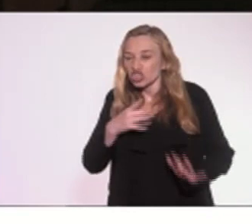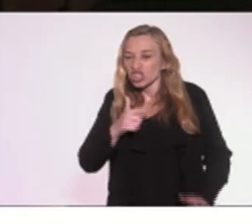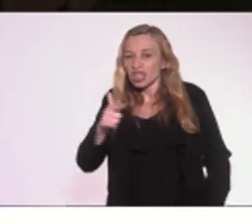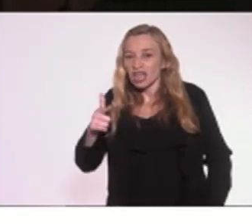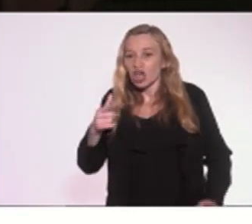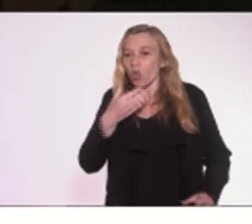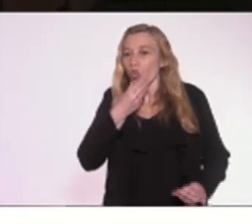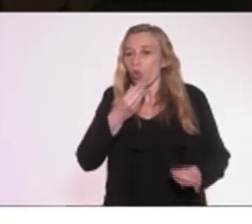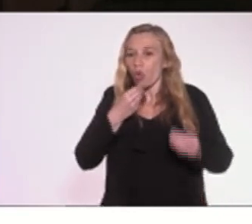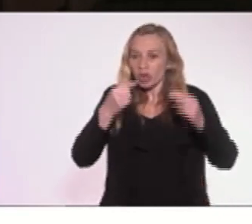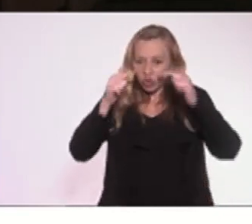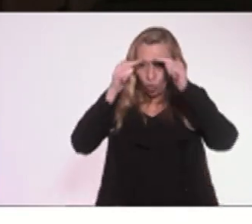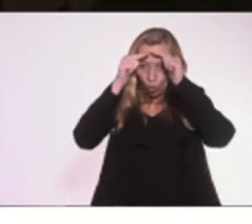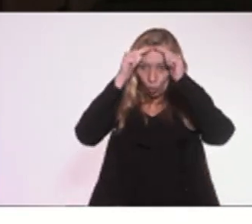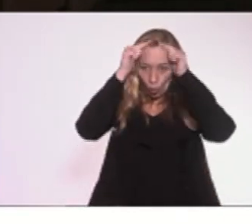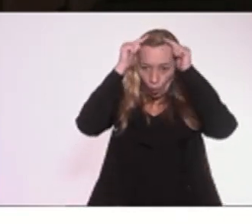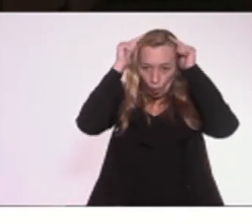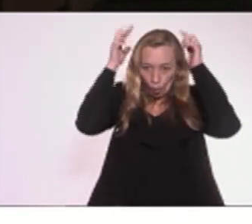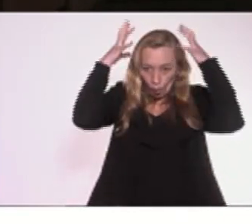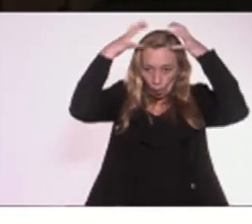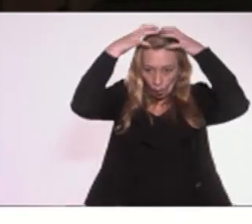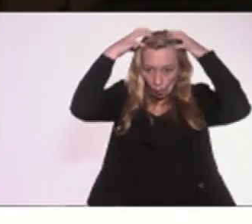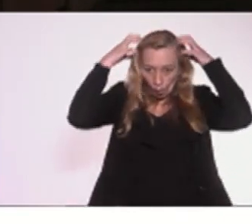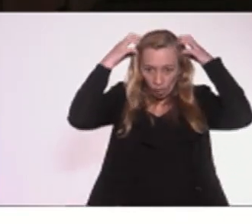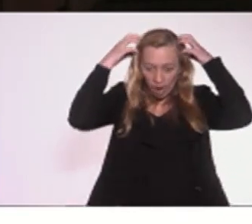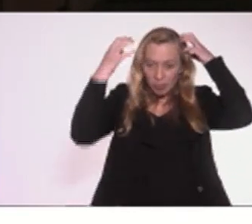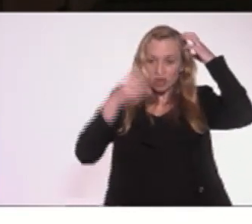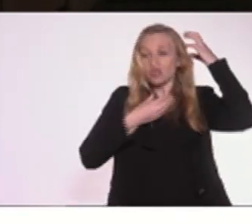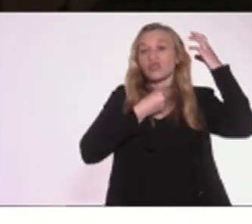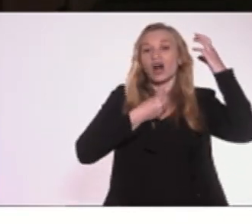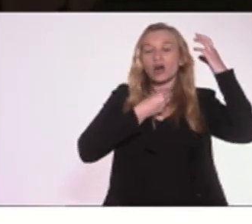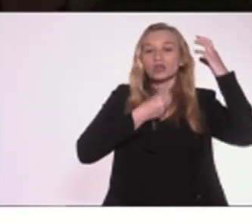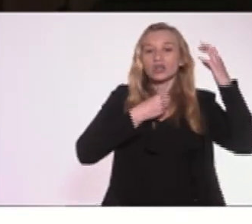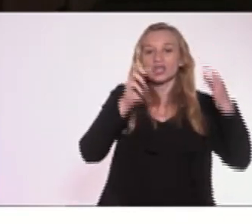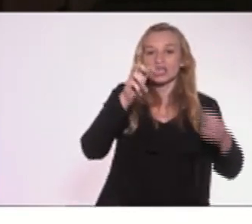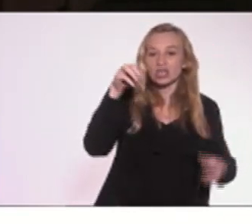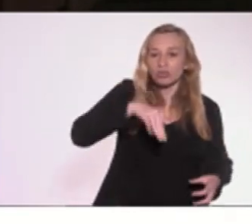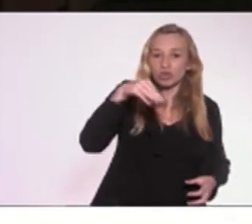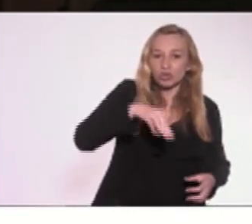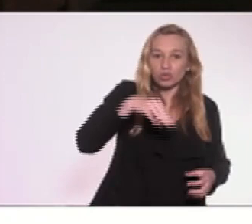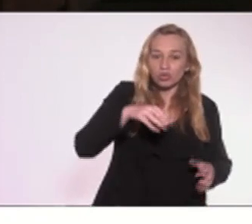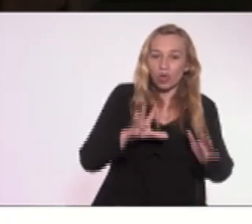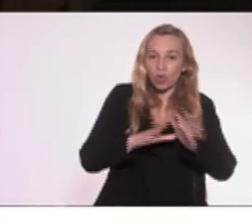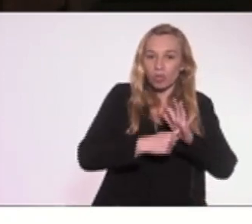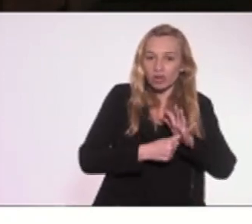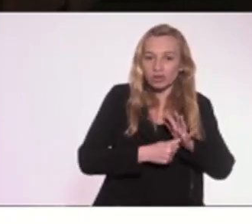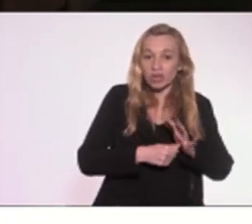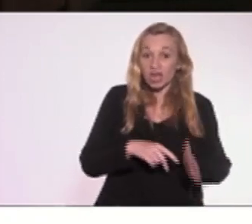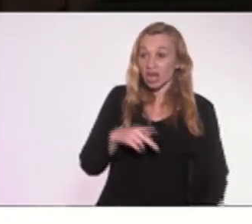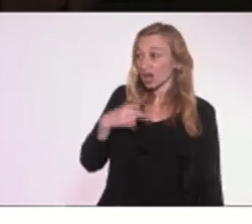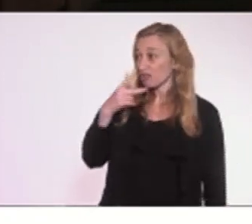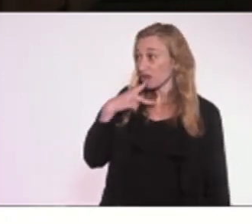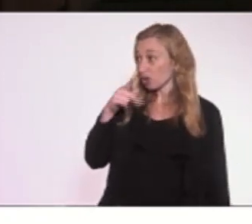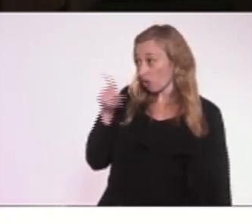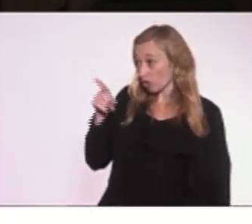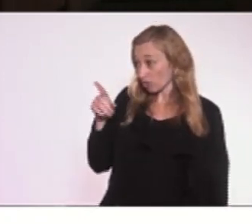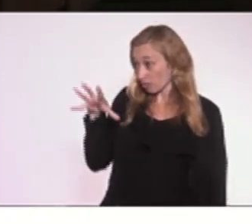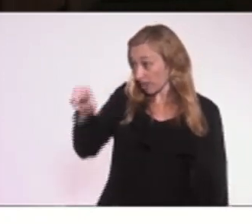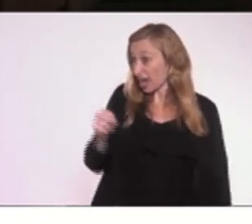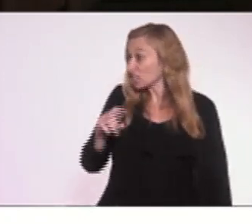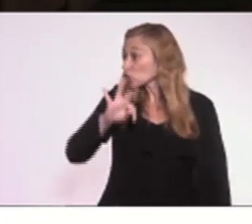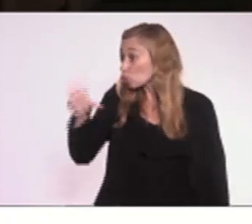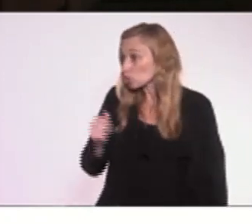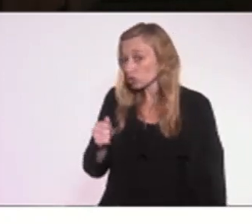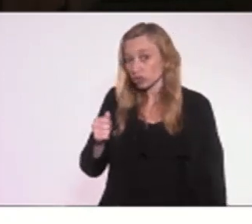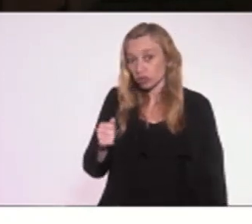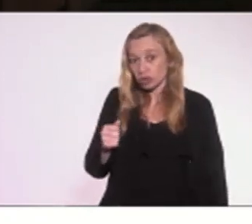peruca e 5 minutos os assaltantes roubando na lista. Ela virou e falou, olha, nós vamos pegar todos